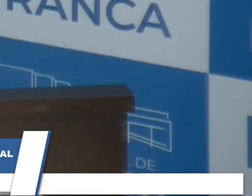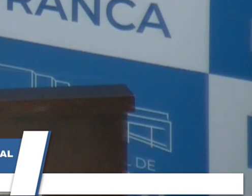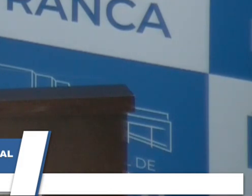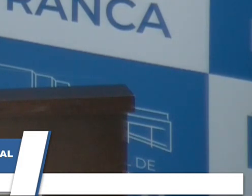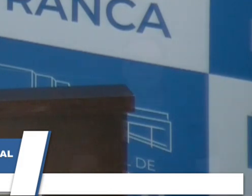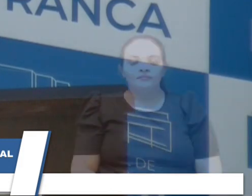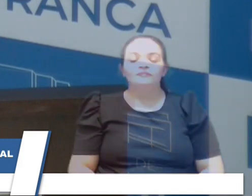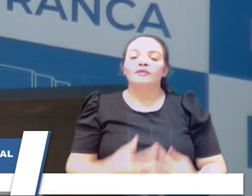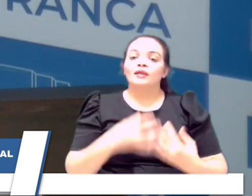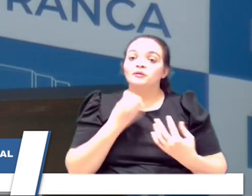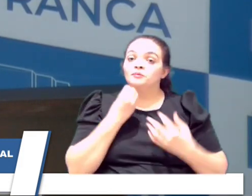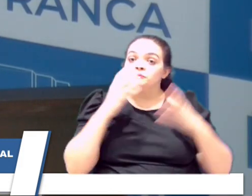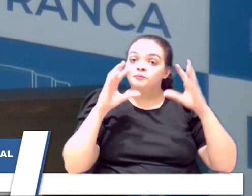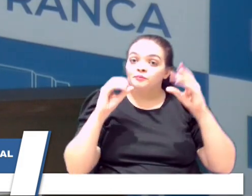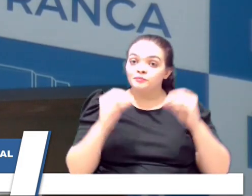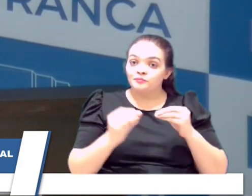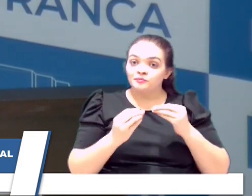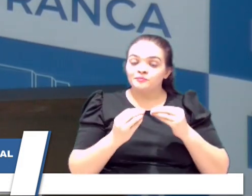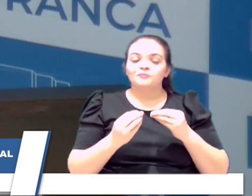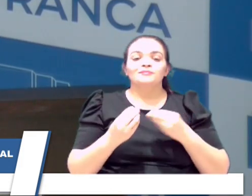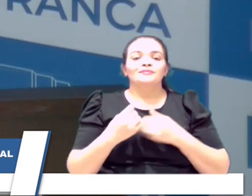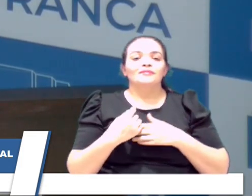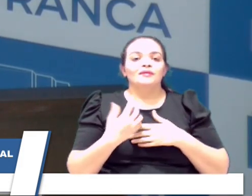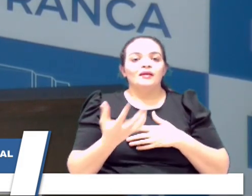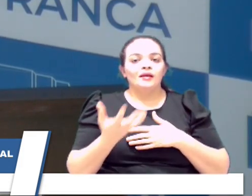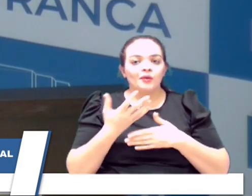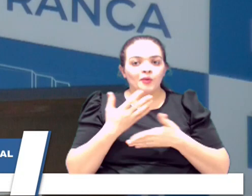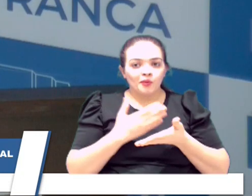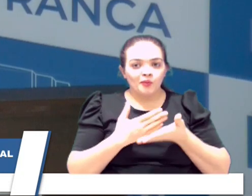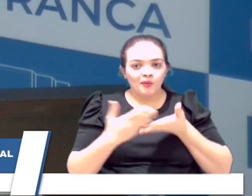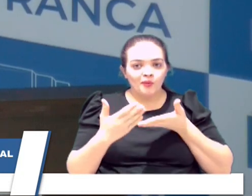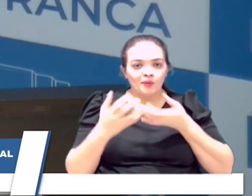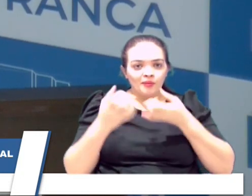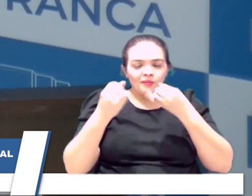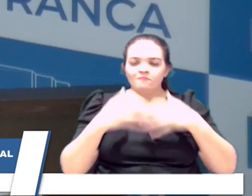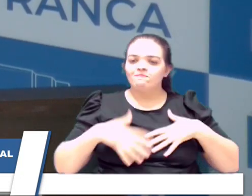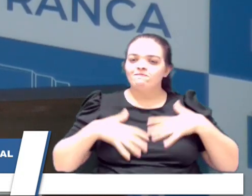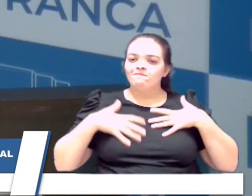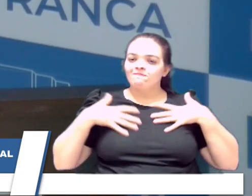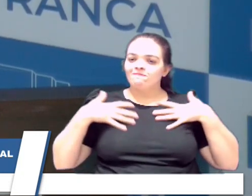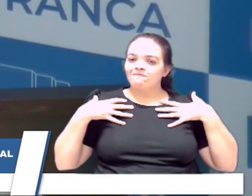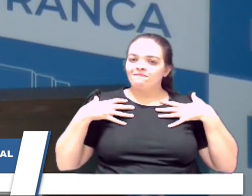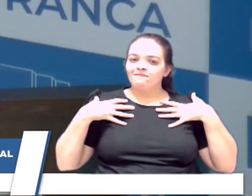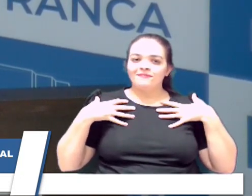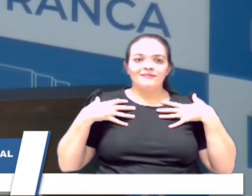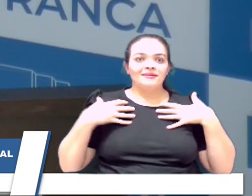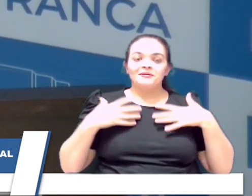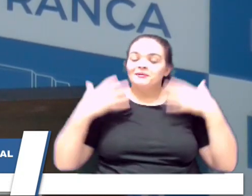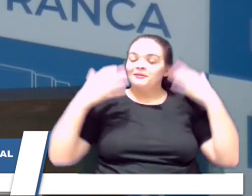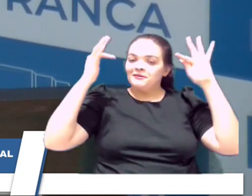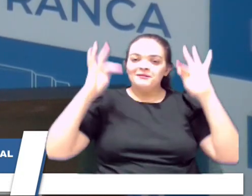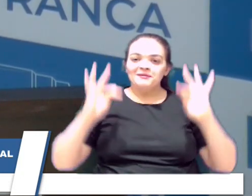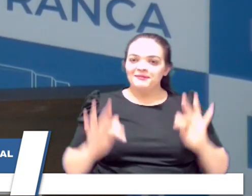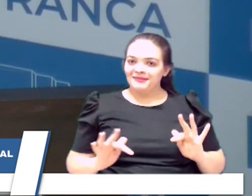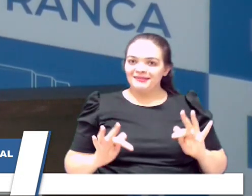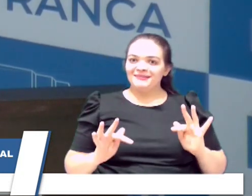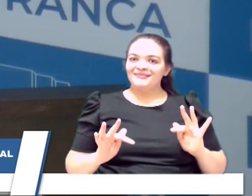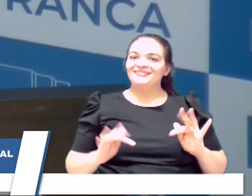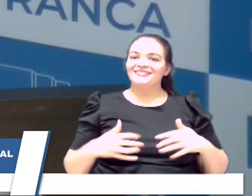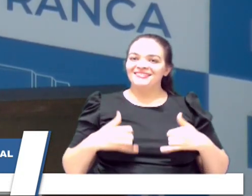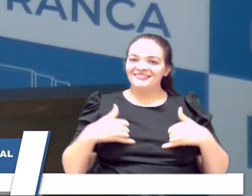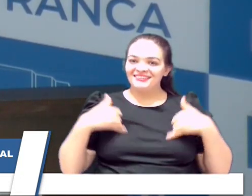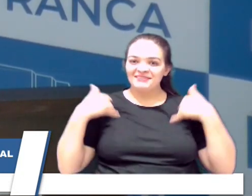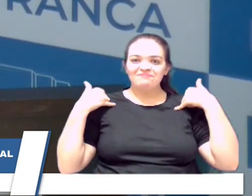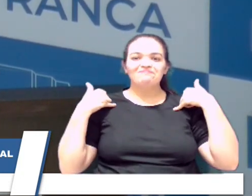Boa noite, gente. Queria começar dizendo que é um prazer estar aqui, que eu estou muito feliz e que eu estou muito orgulhoso de